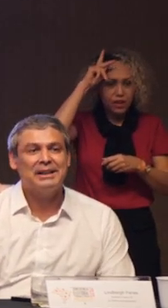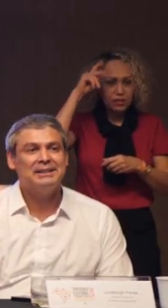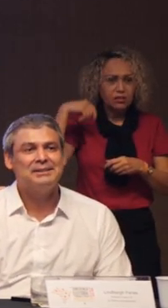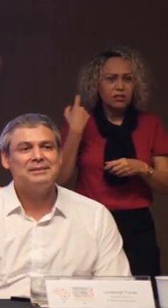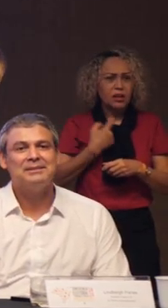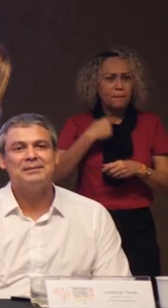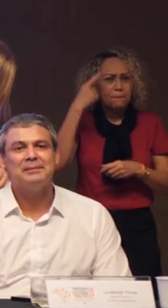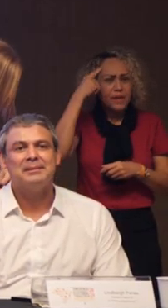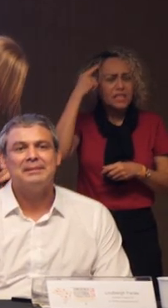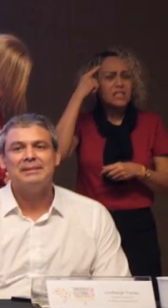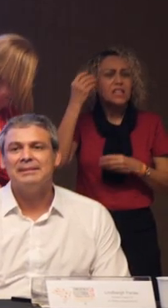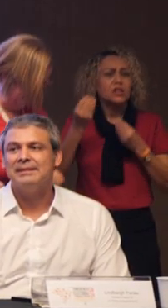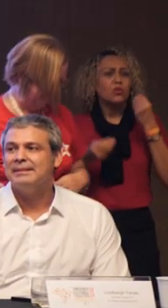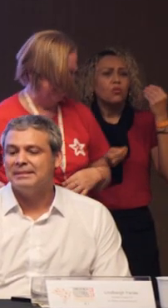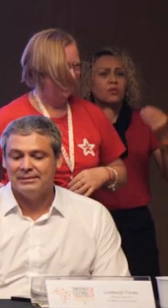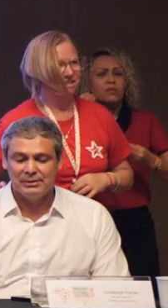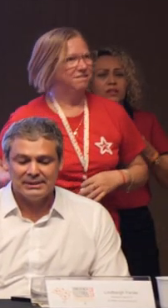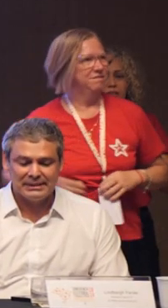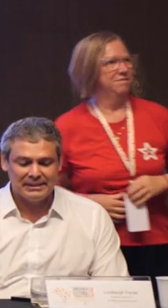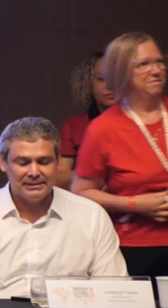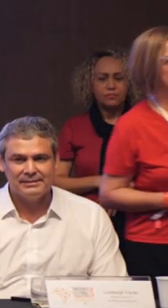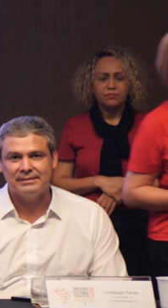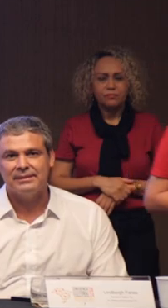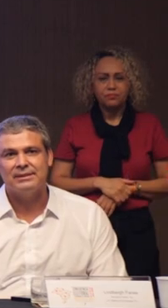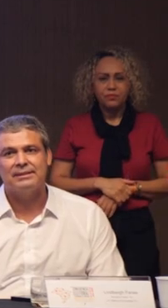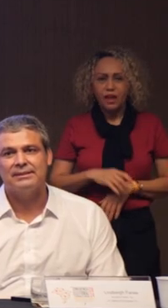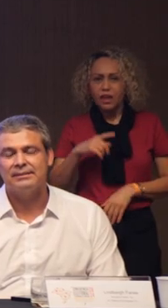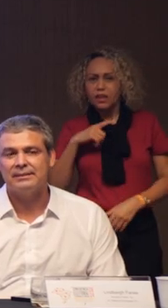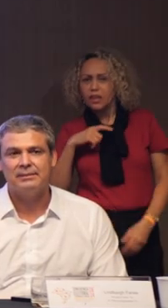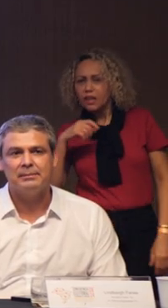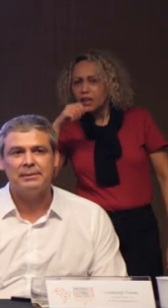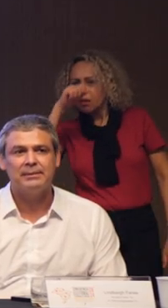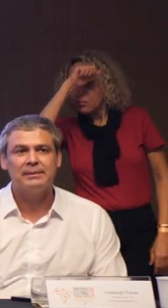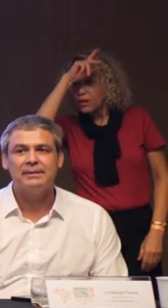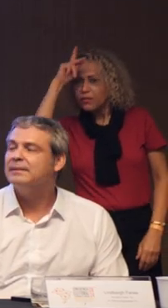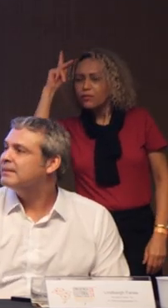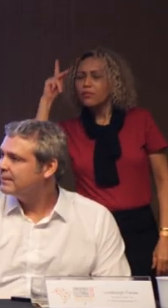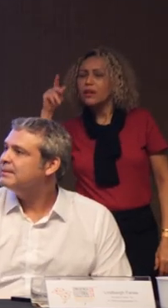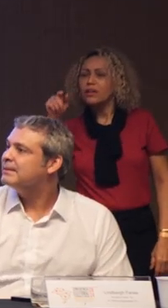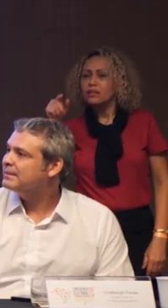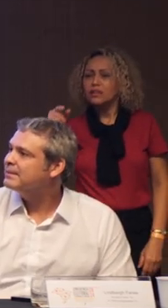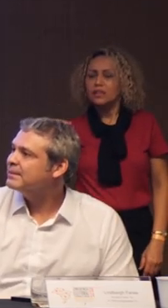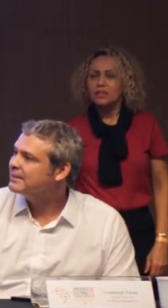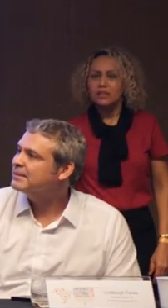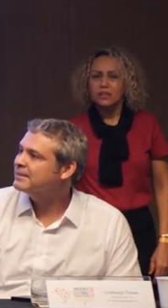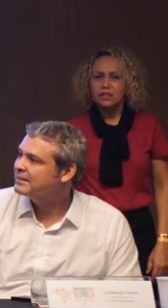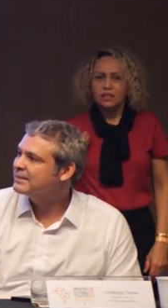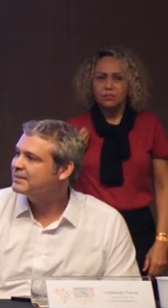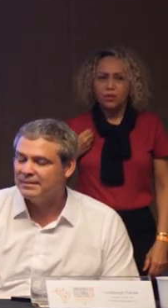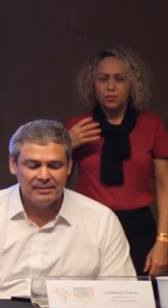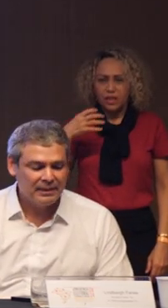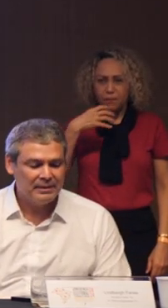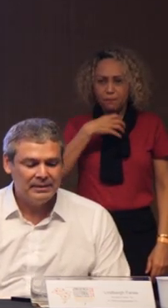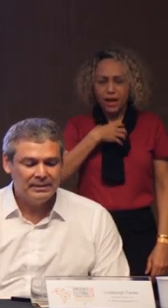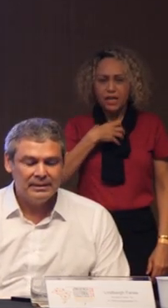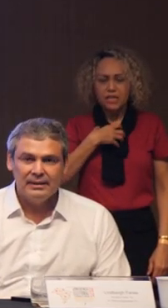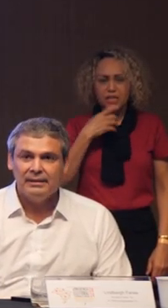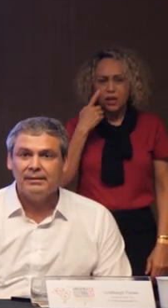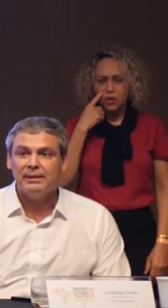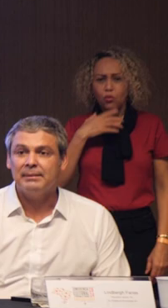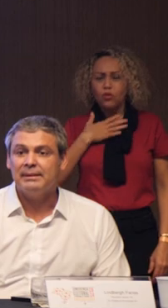Está aqui um companheiro e dirigente do PT da Bahia, Jonas Paulo, e eu gostaria, Lindbergh, que vocês prestassem bastante atenção no que eu vou